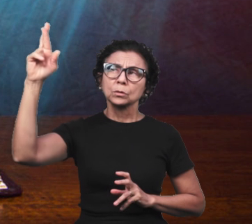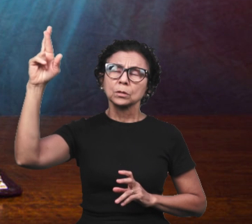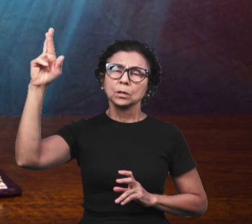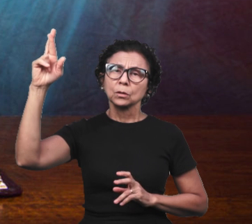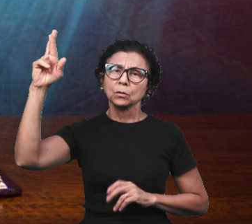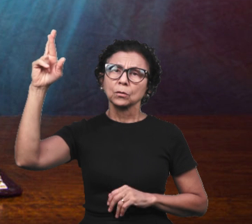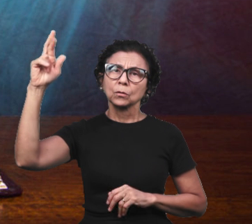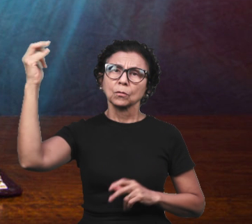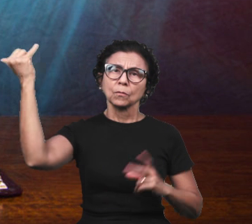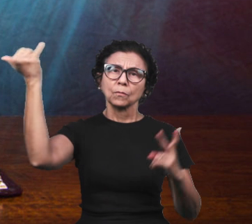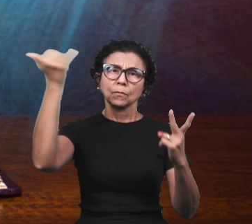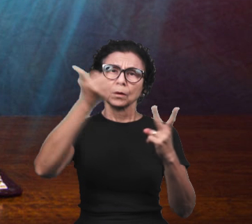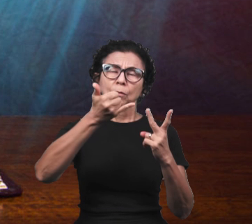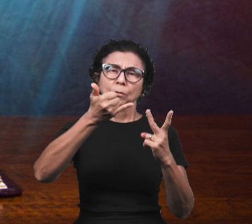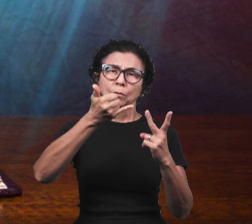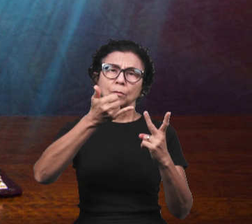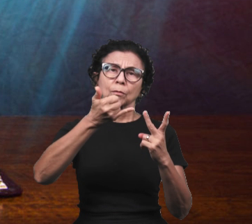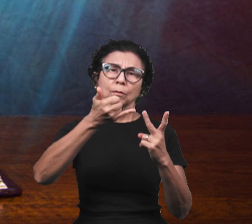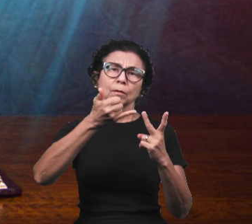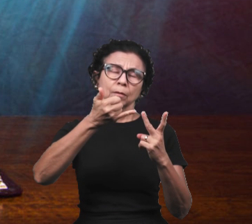a Arão: